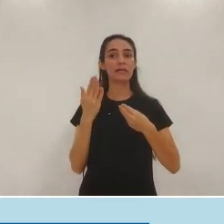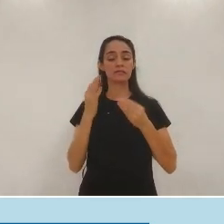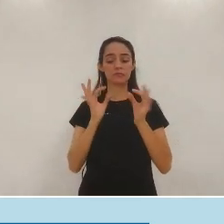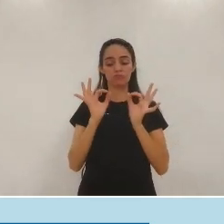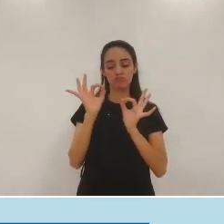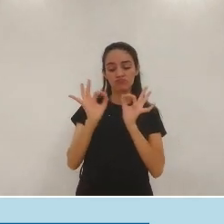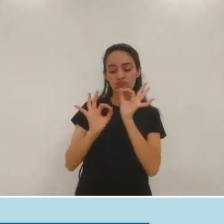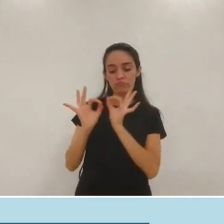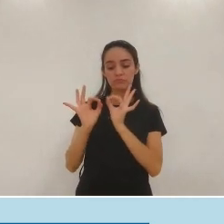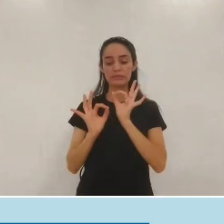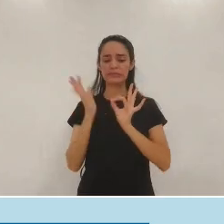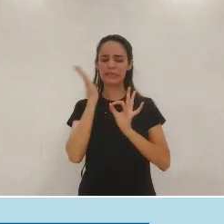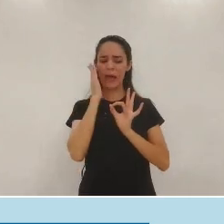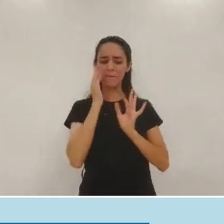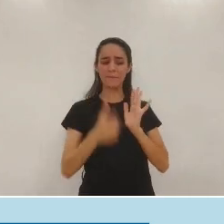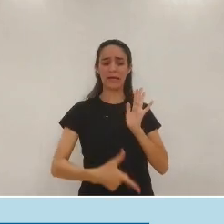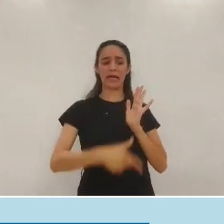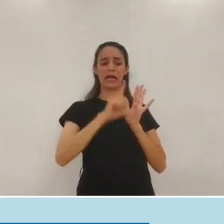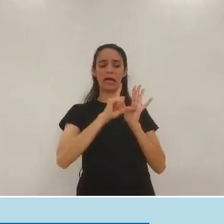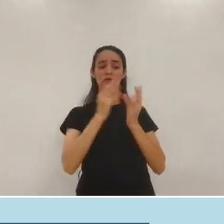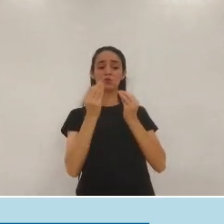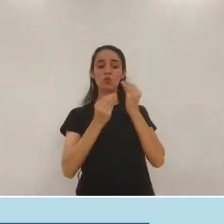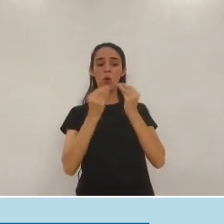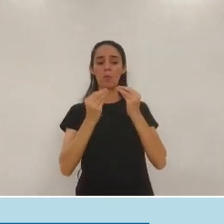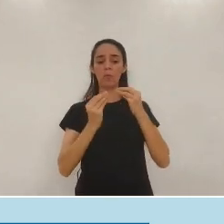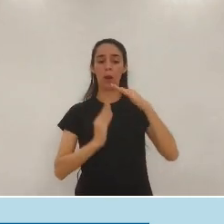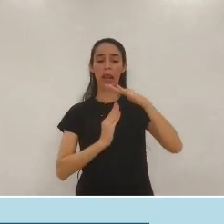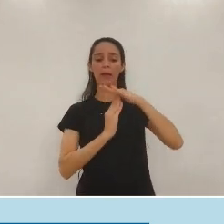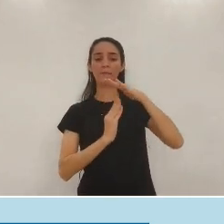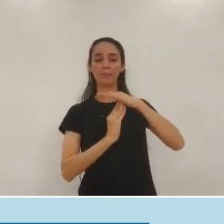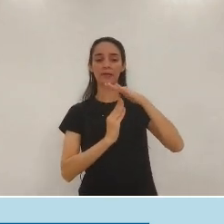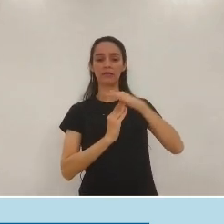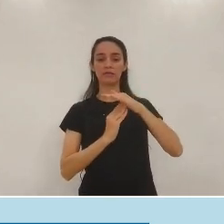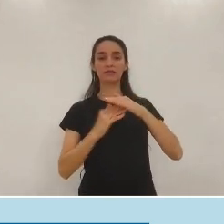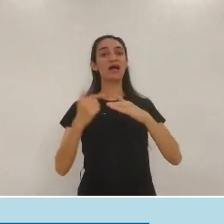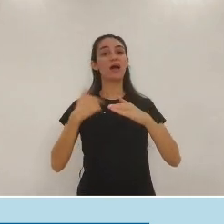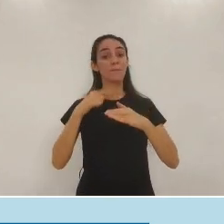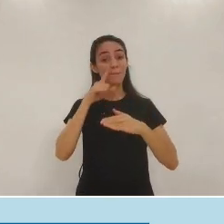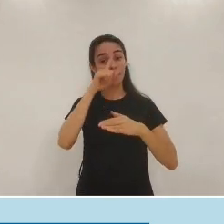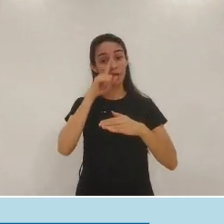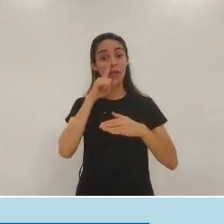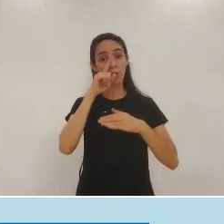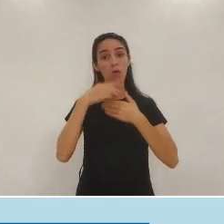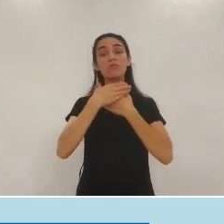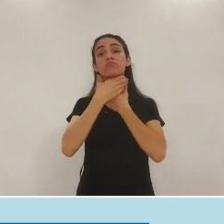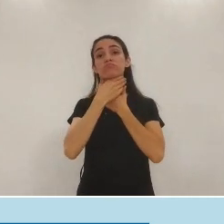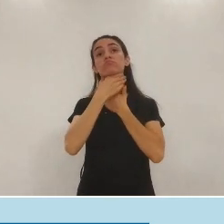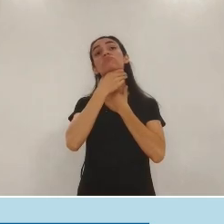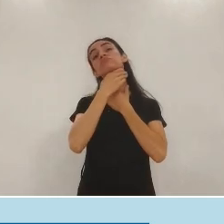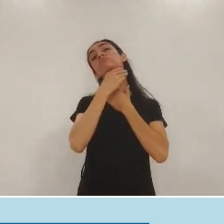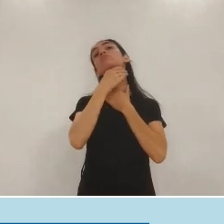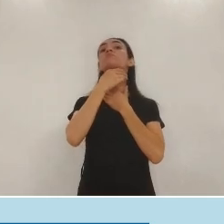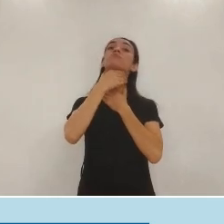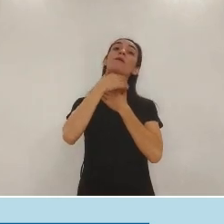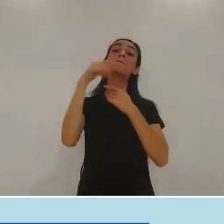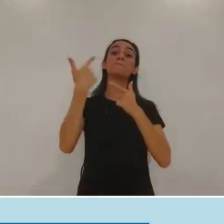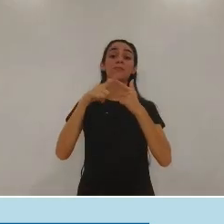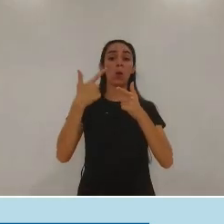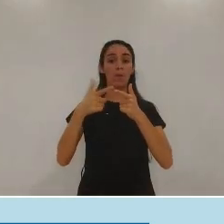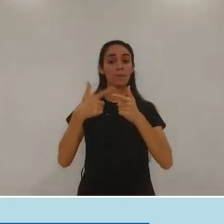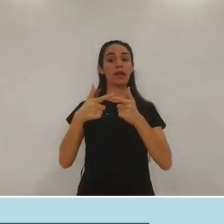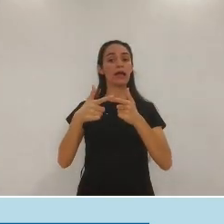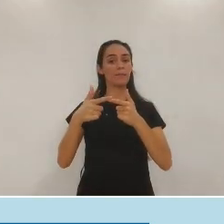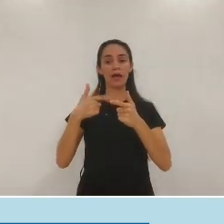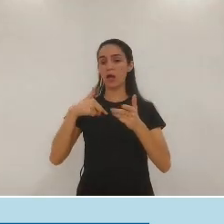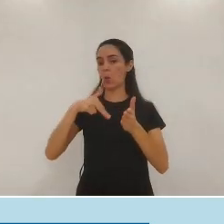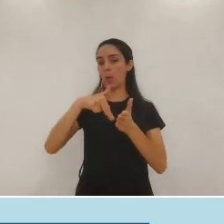bem planejada, porque senão ela vai demais e eu vou ficar tetraplégica. Entenderam? Estão entendendo, gente? Eu tô